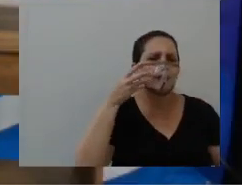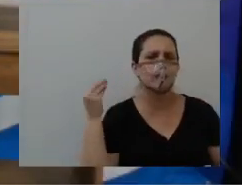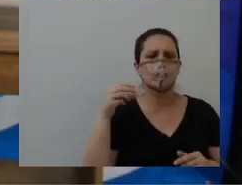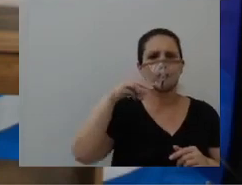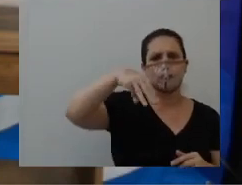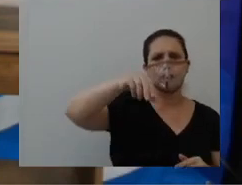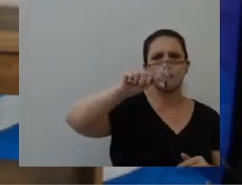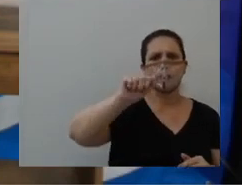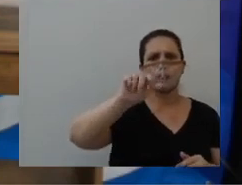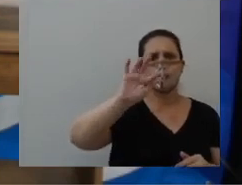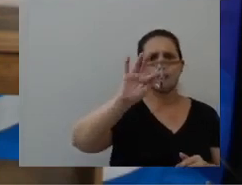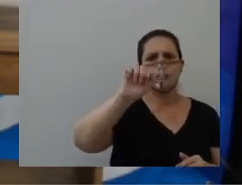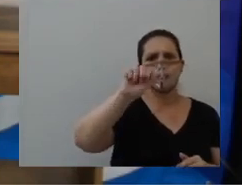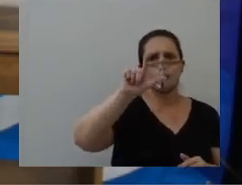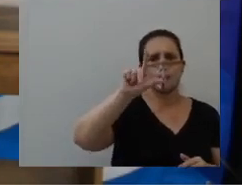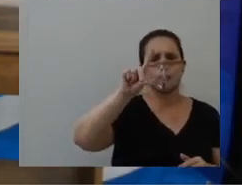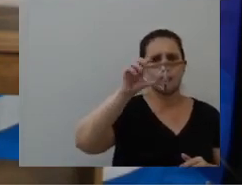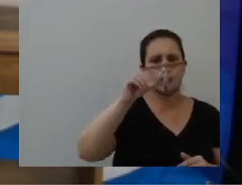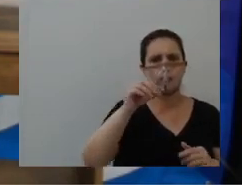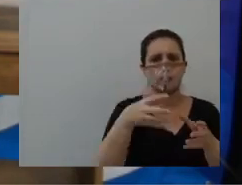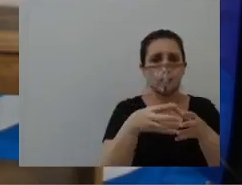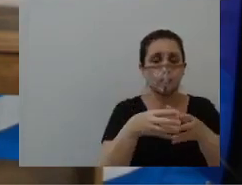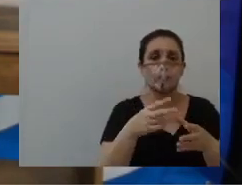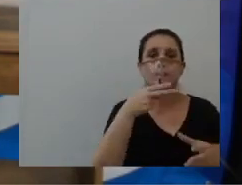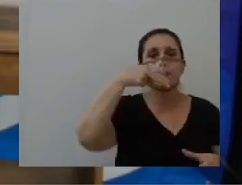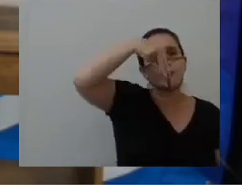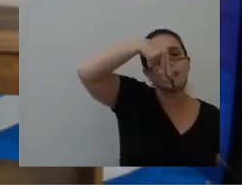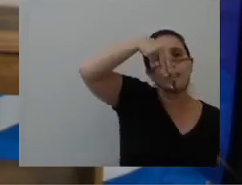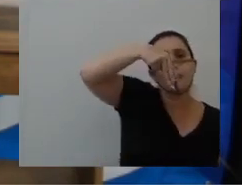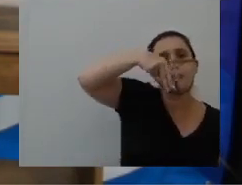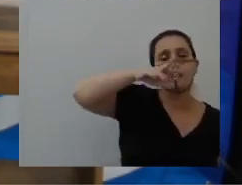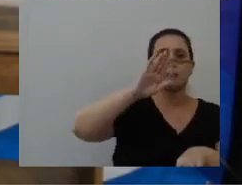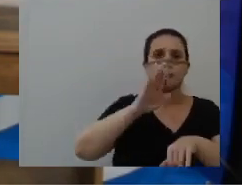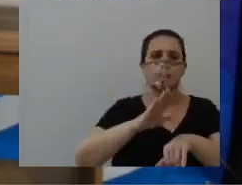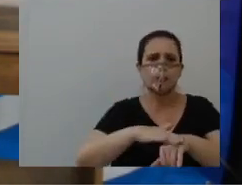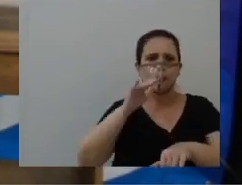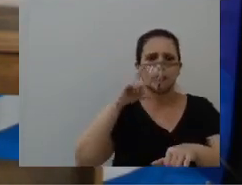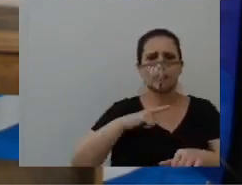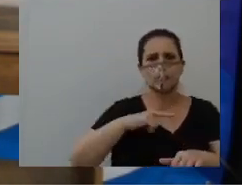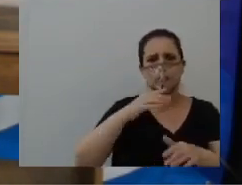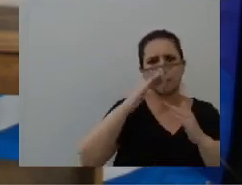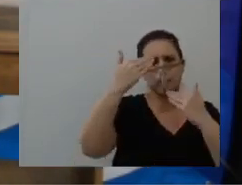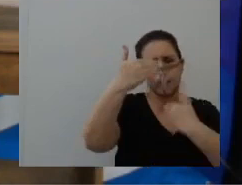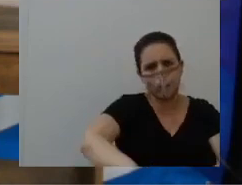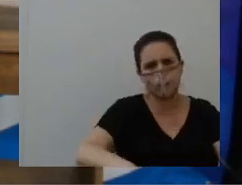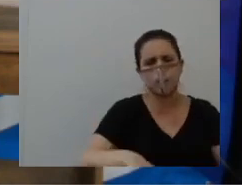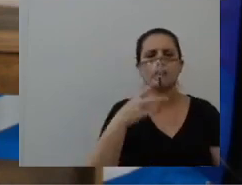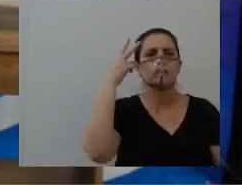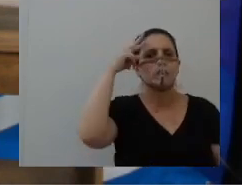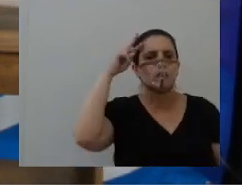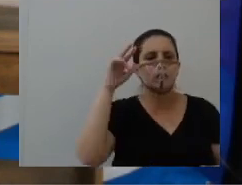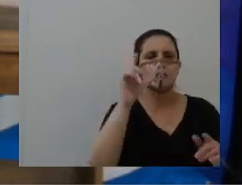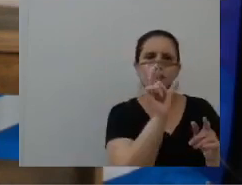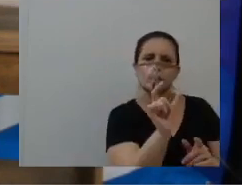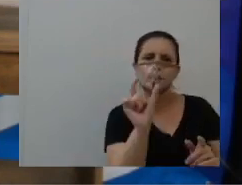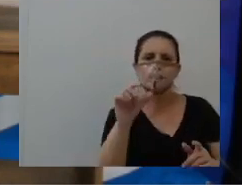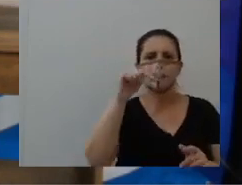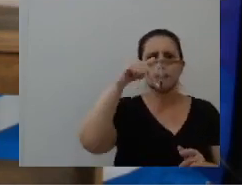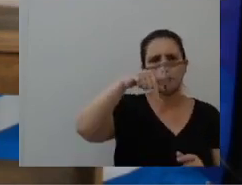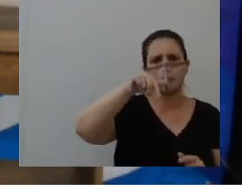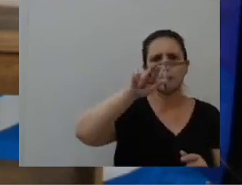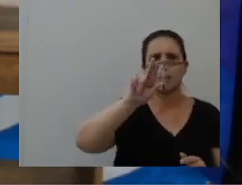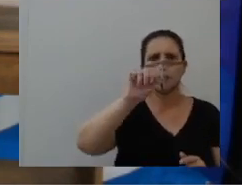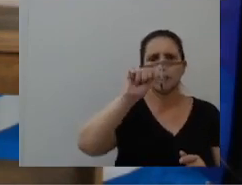Mafalda, Turma da Mônica, né, que são as que mais caem nas nossas provas. A história em quadrinho, como eu disse no início da aula, texto